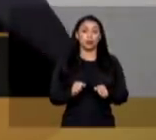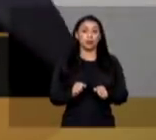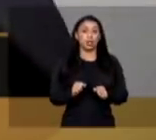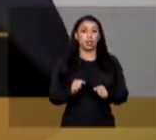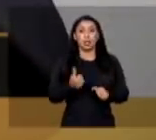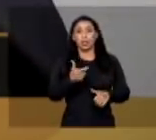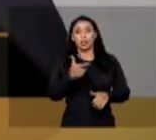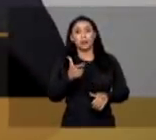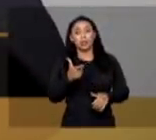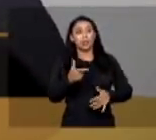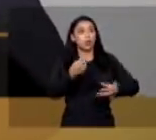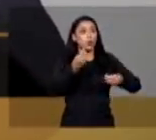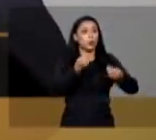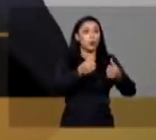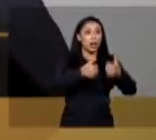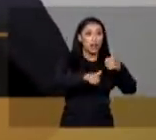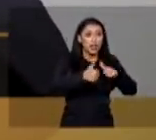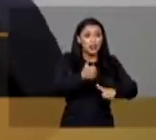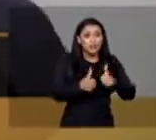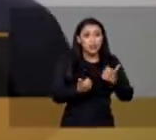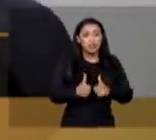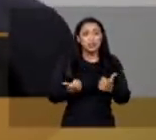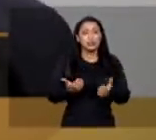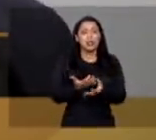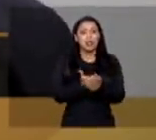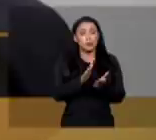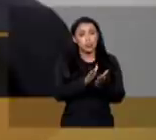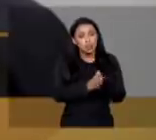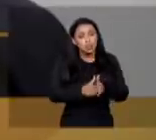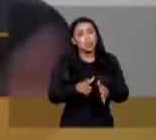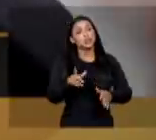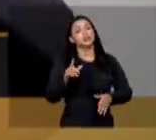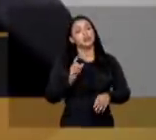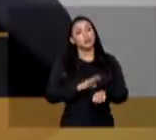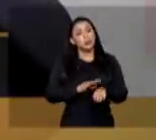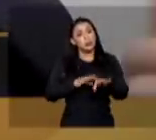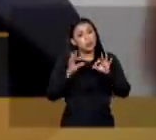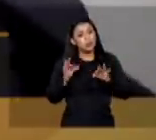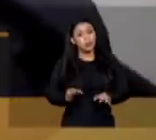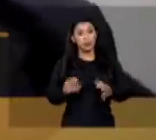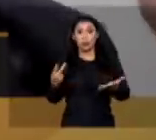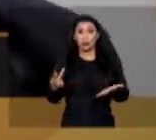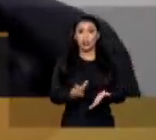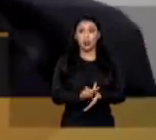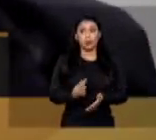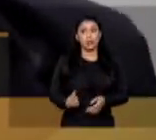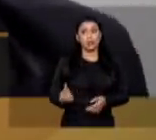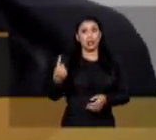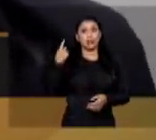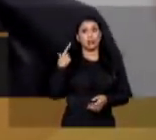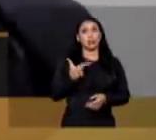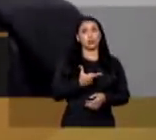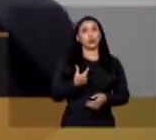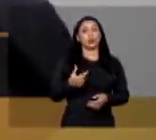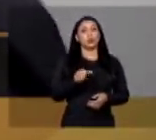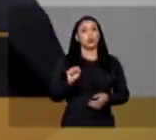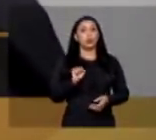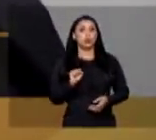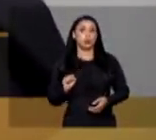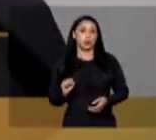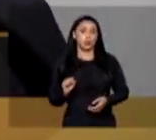impossibilidade de revisão dessa matéria nesta oportunidade. Foi o que se deu lá atrás, em